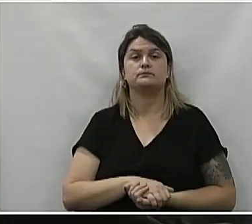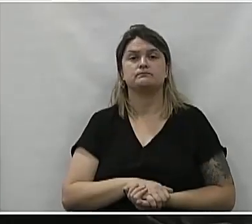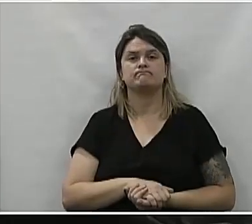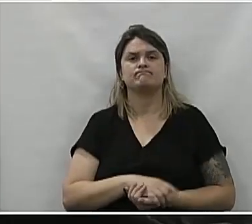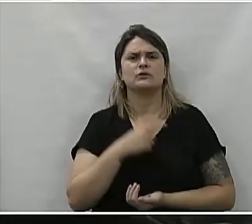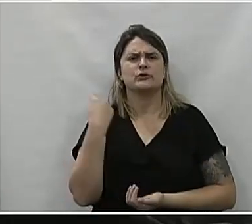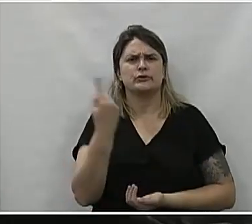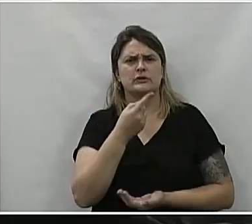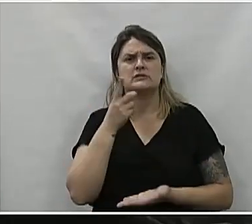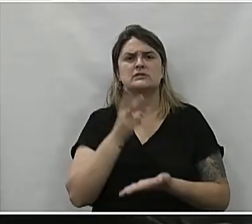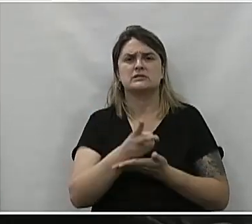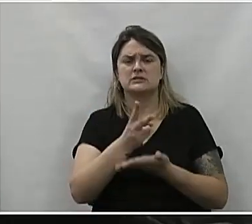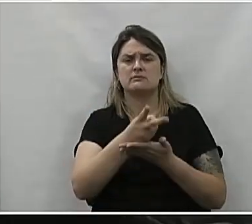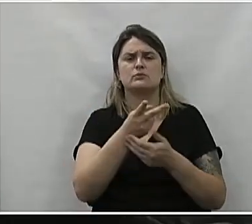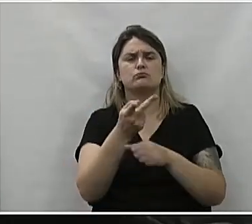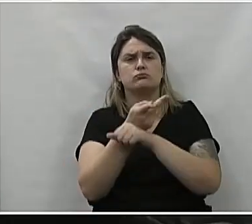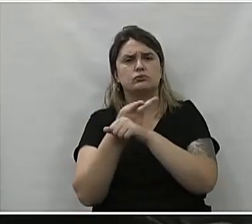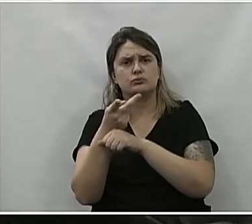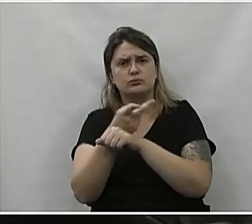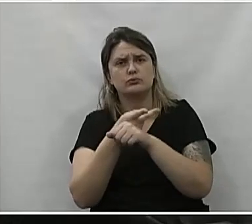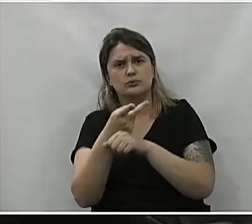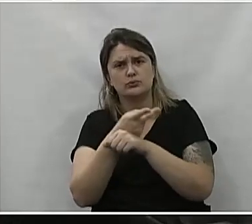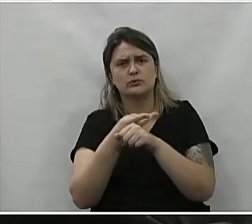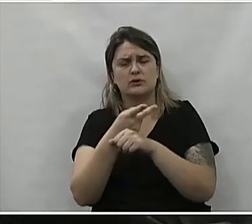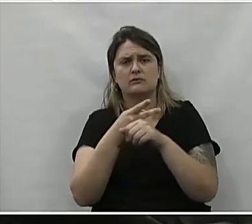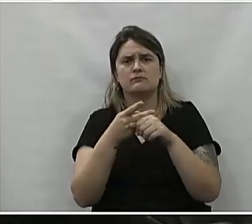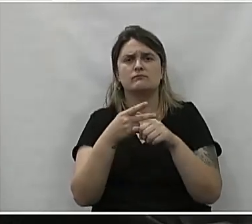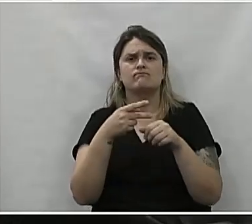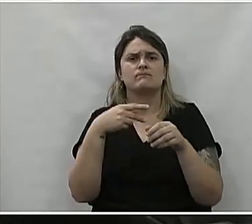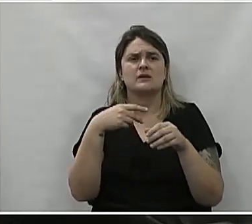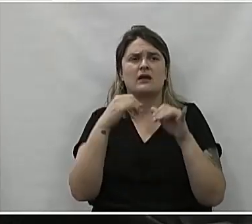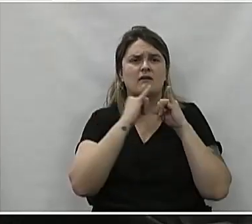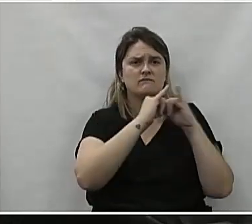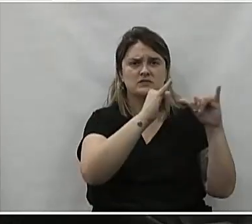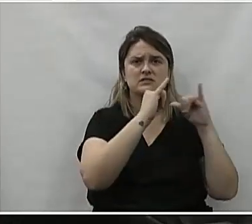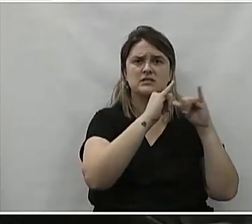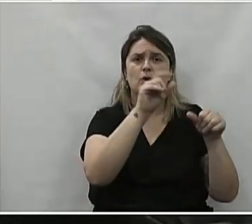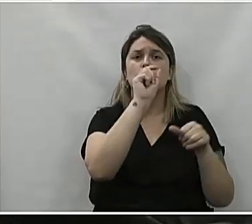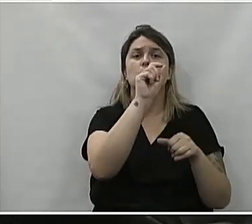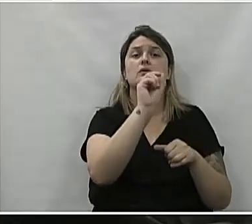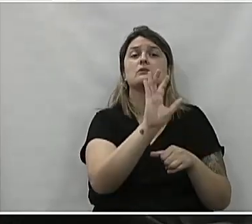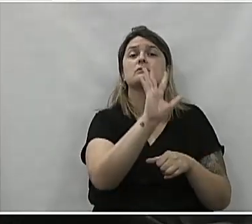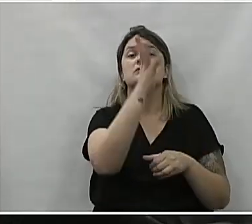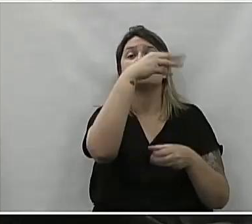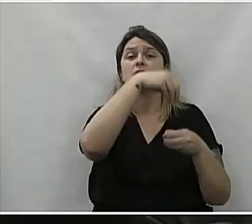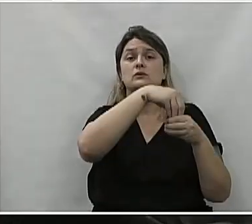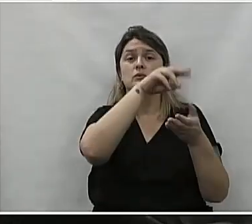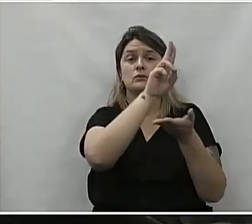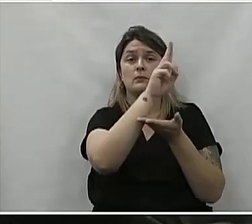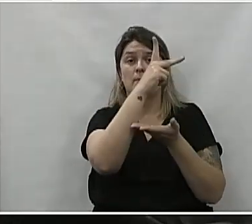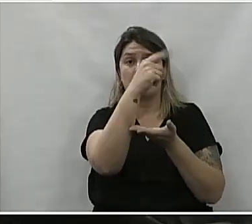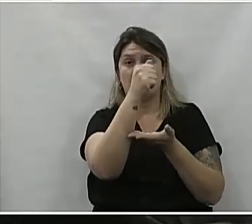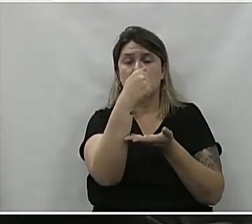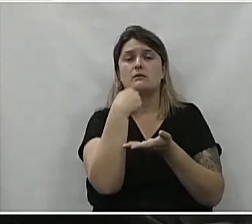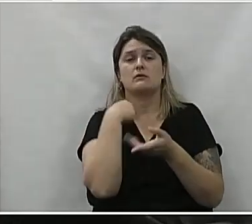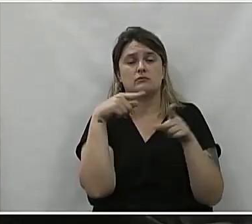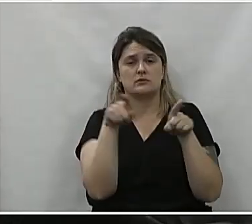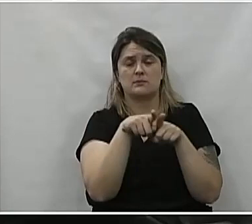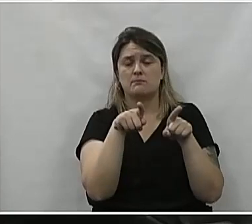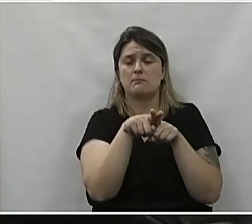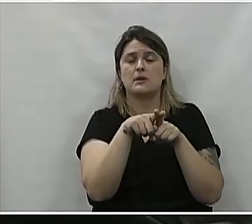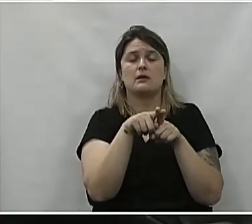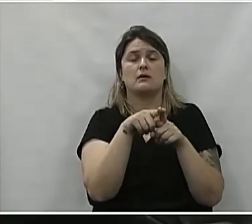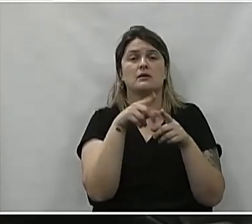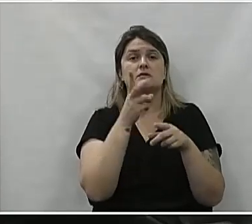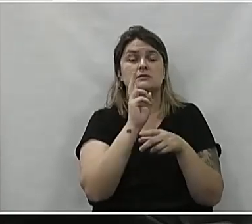Nós sempre estamos Buscando Repassar Todas as situações Que acontecem na UPA Sou um dos vereadores Que também Sou bastante